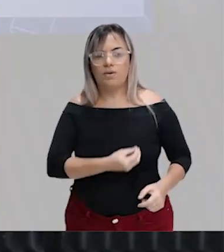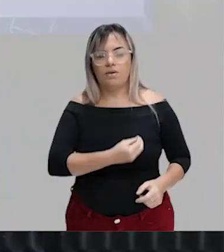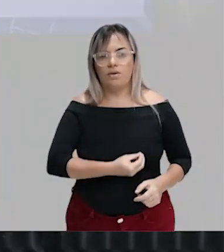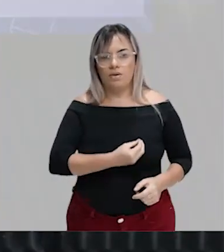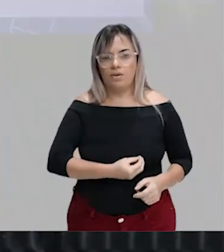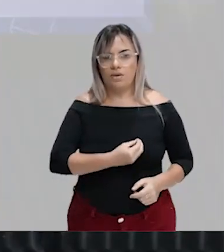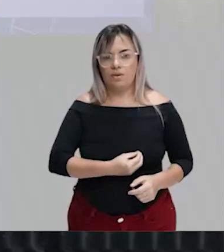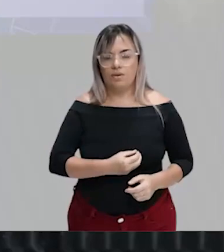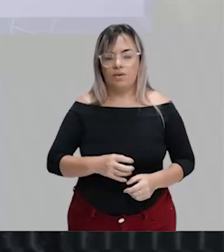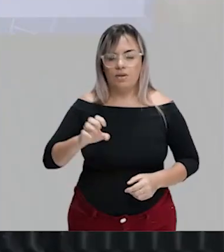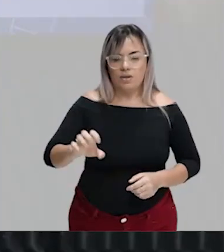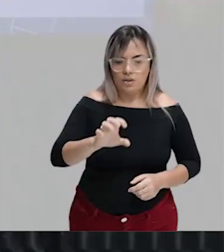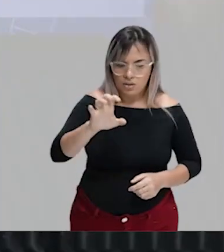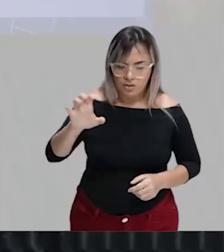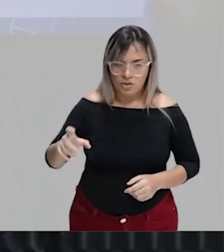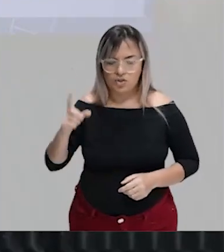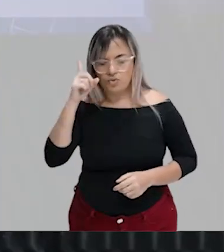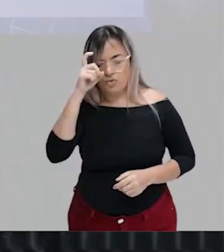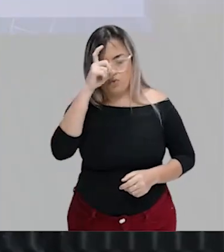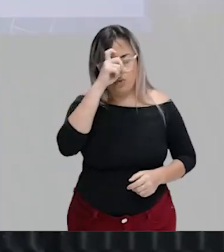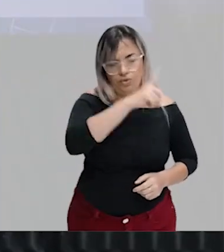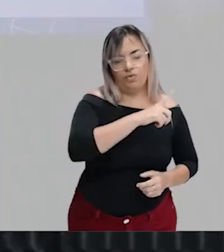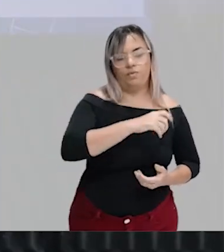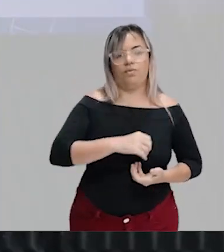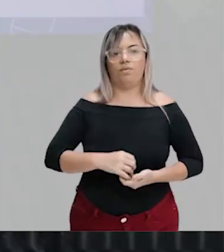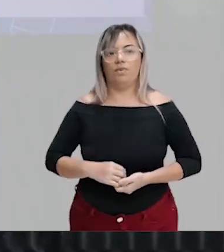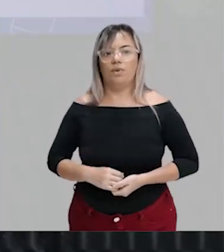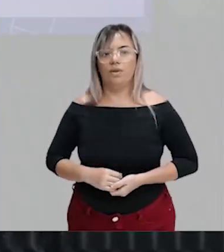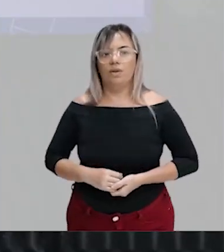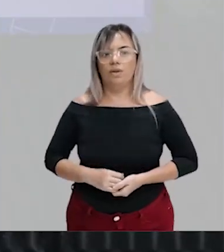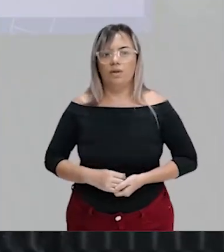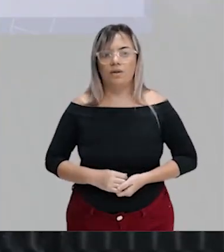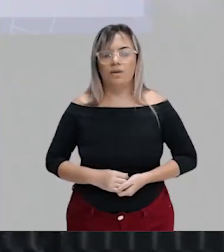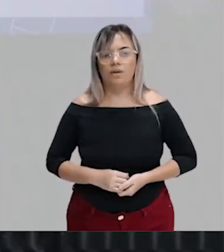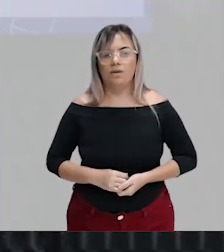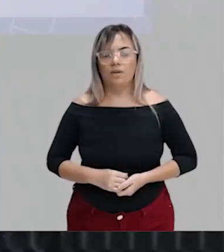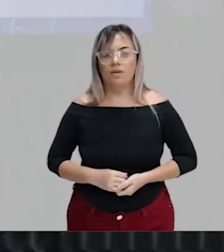regiões extremas. Tá, ok? A mesma coisa acontece